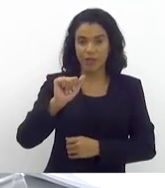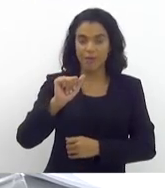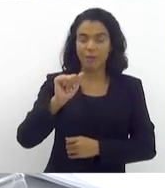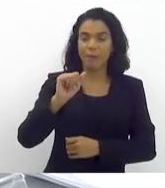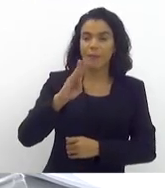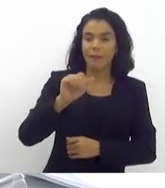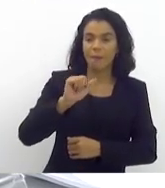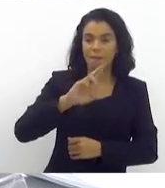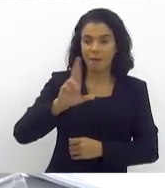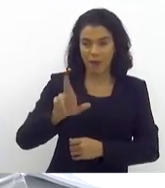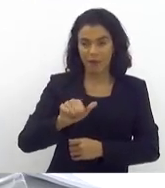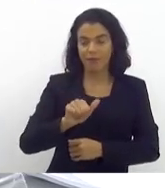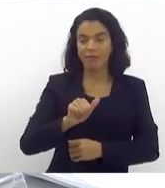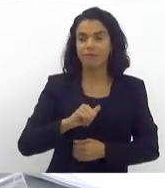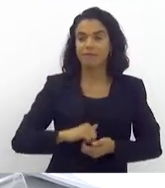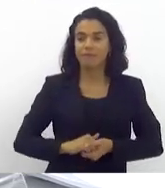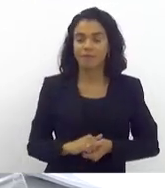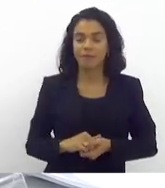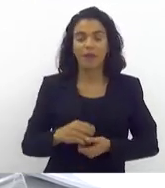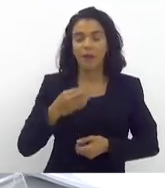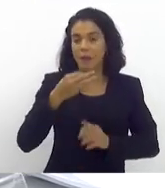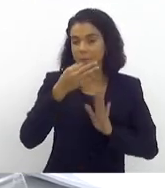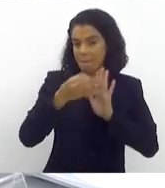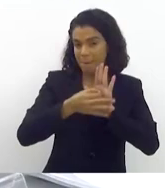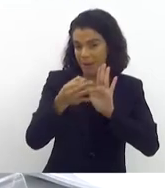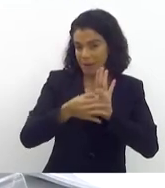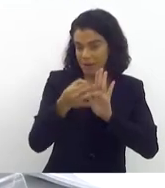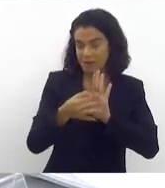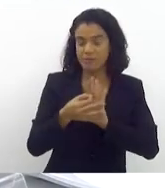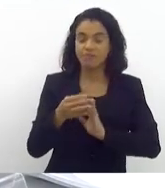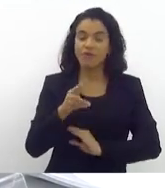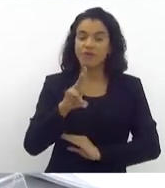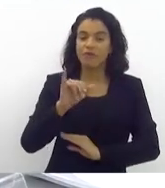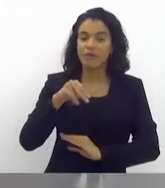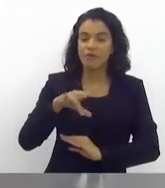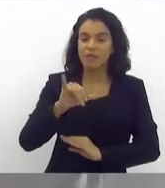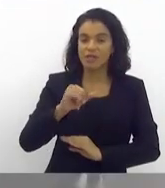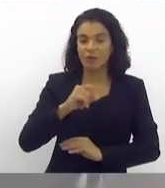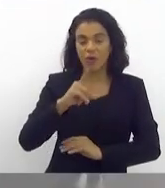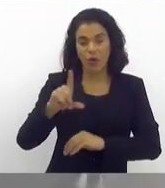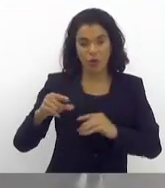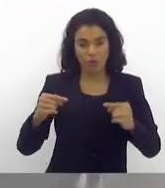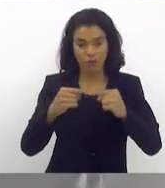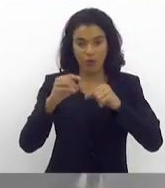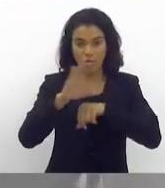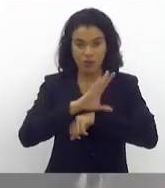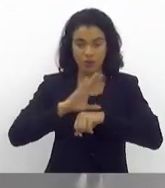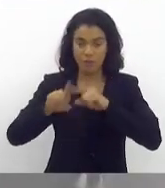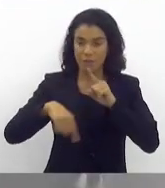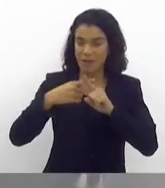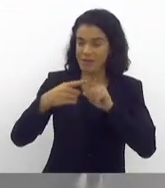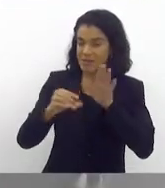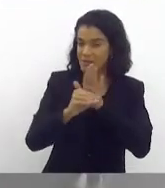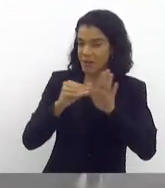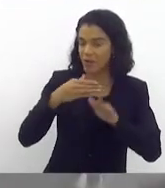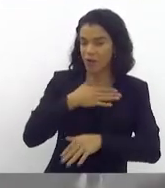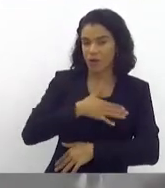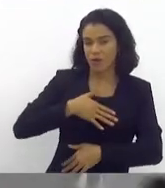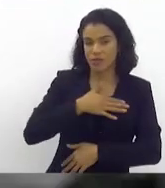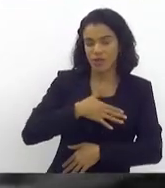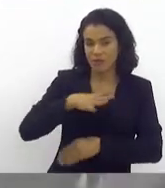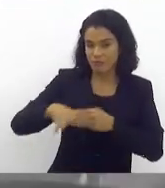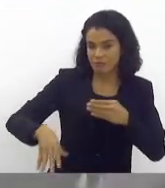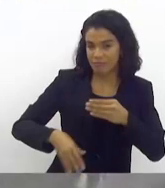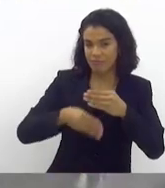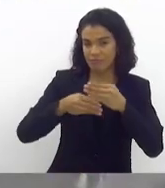Restaurante e dá outras providências. Para parecer, deputado Vinícius Cozzolino. Senhor presidente, parecer pela constitucionalidade com emenda, e eu gostaria de fazer uma